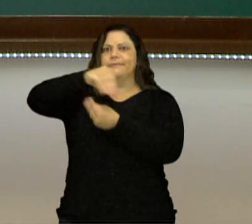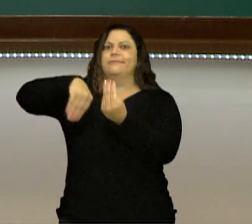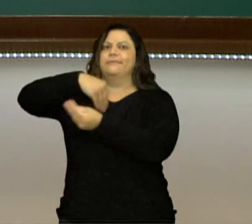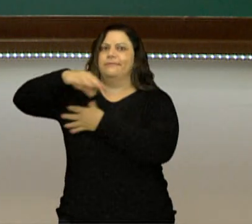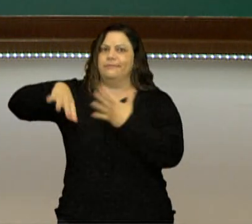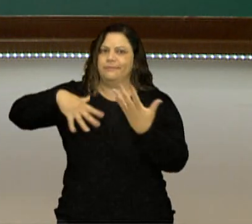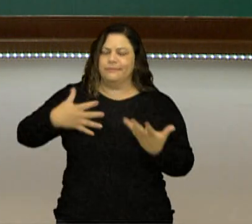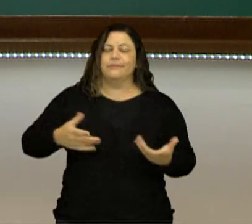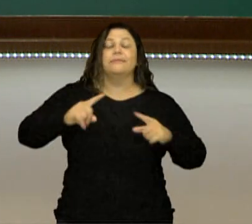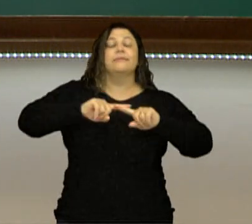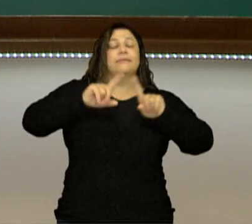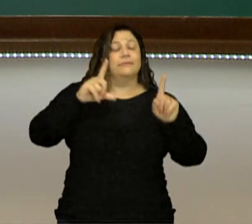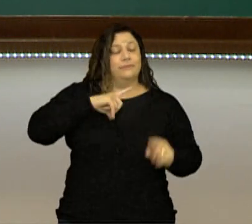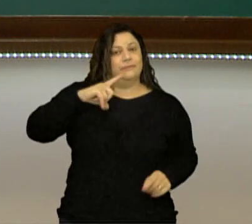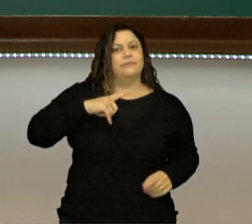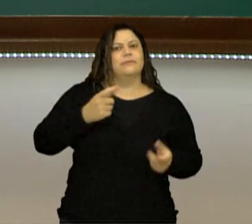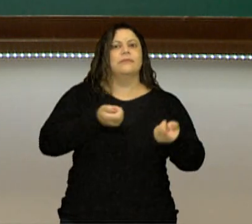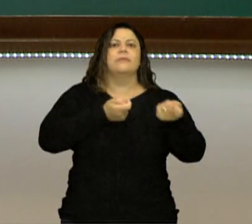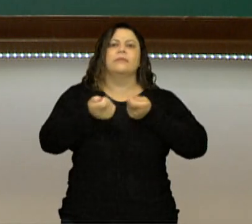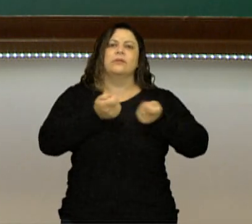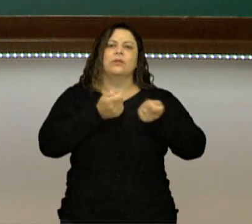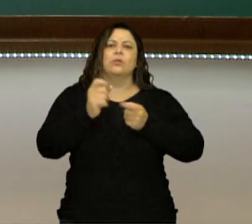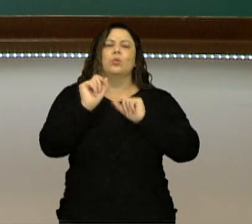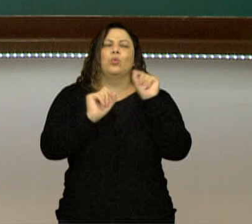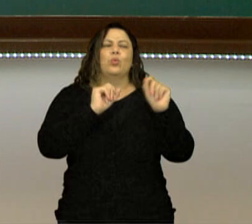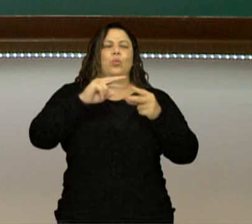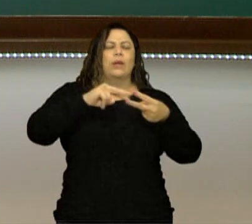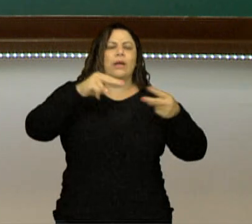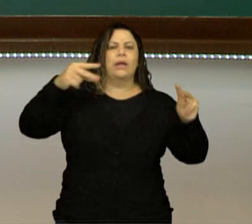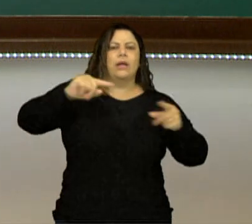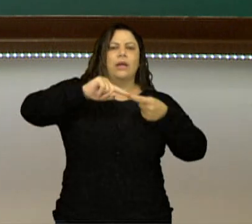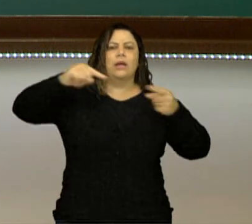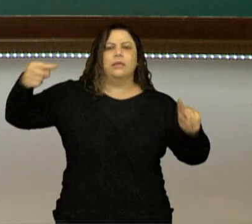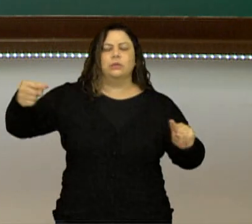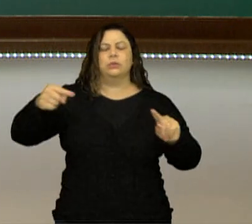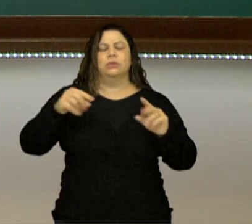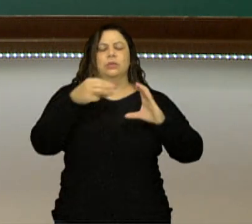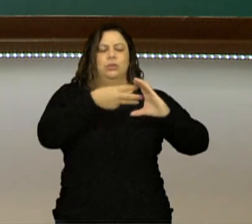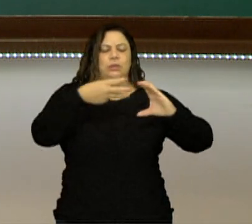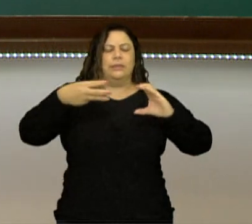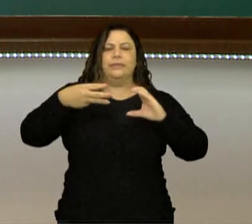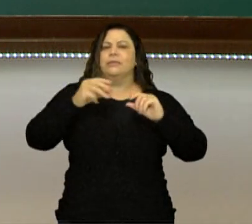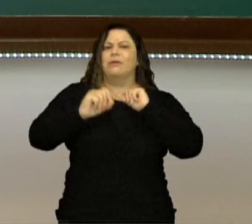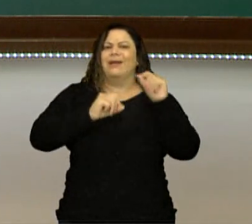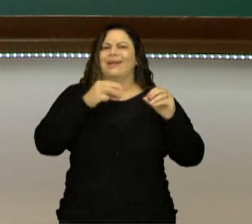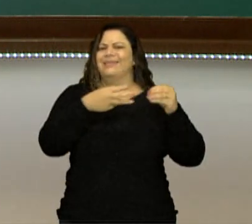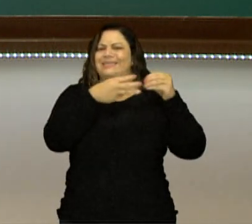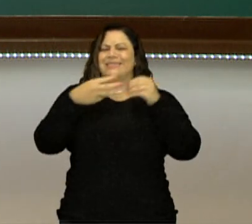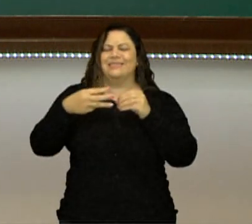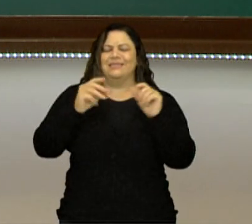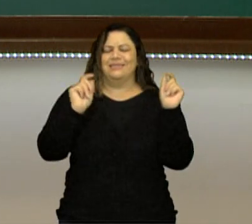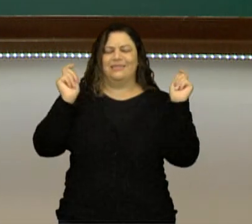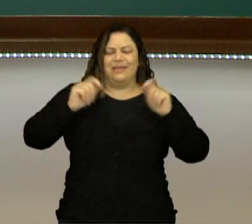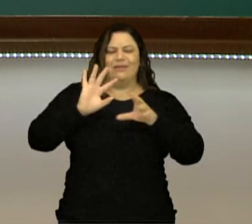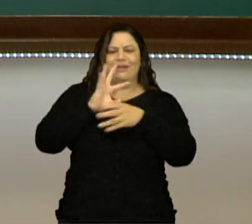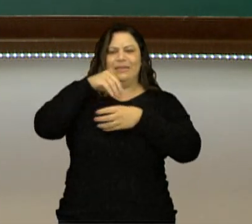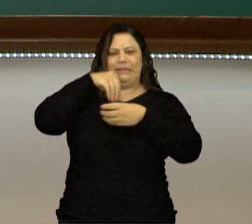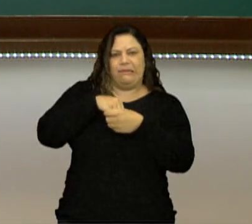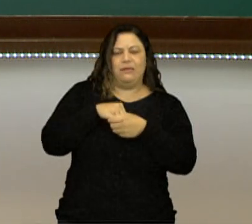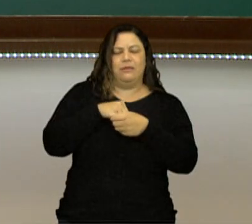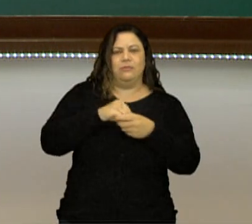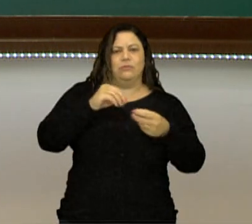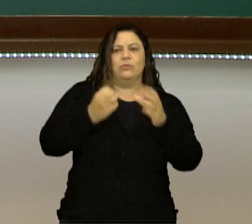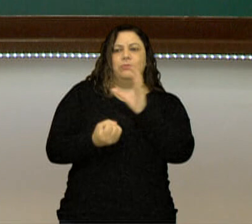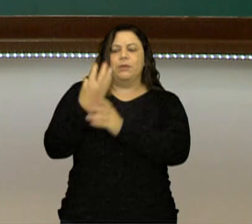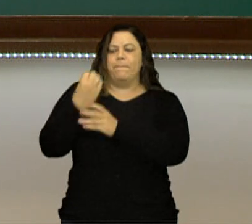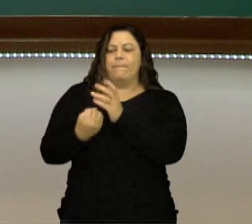Então, existe um processo de controlar quais genes, em quais células, em qual momento, eles vão ser produzidos. Vai ser produzido,